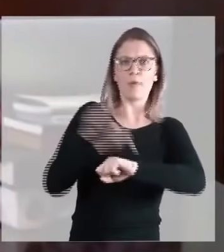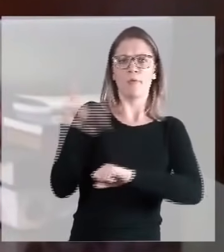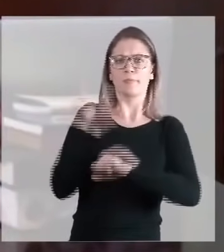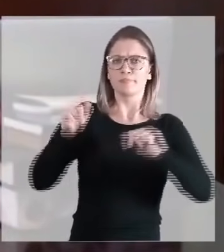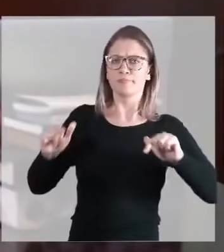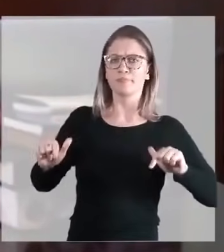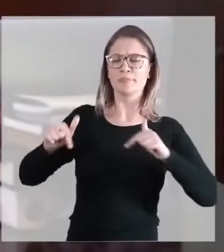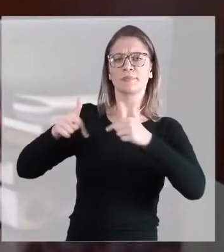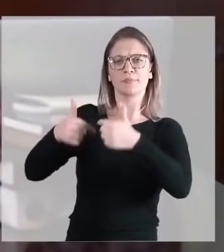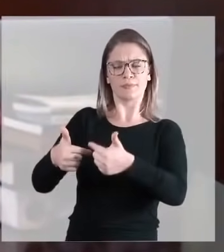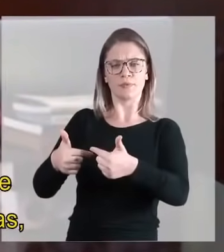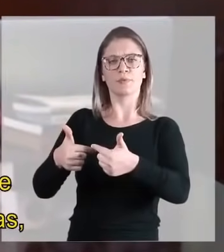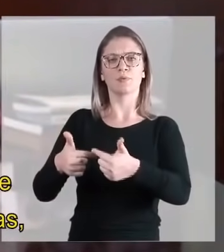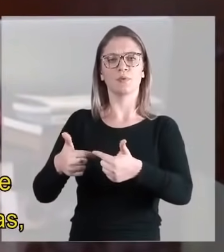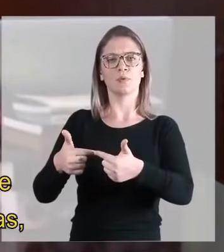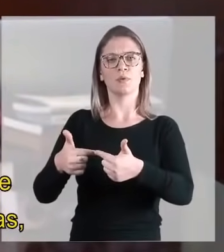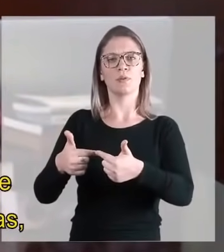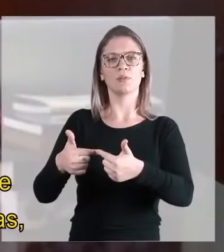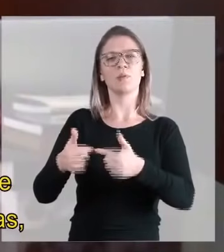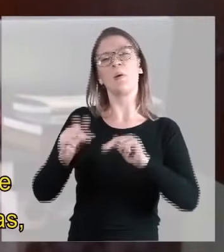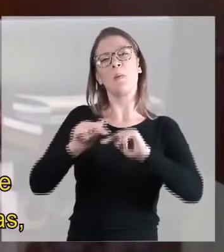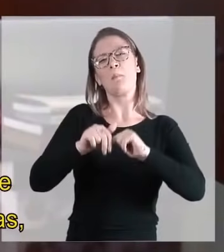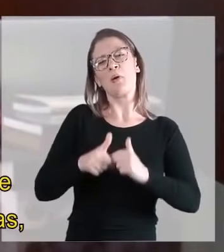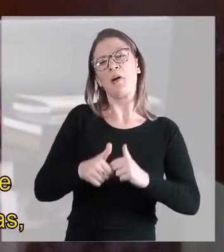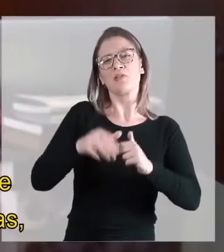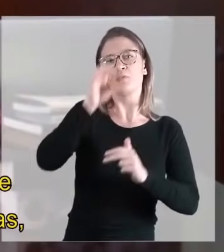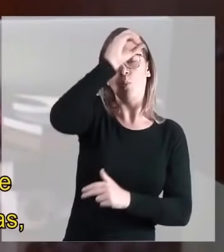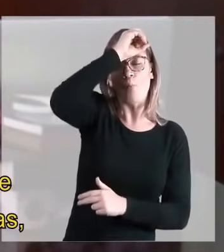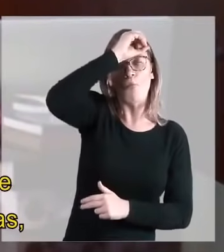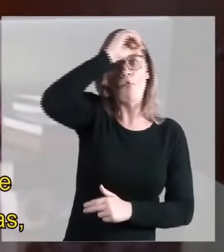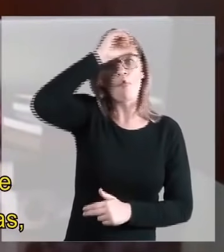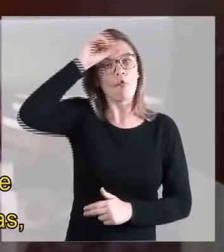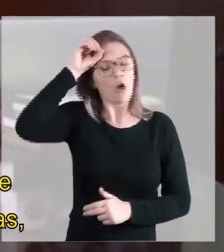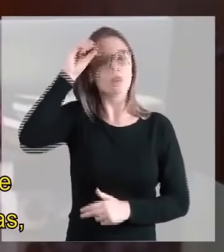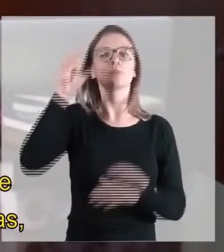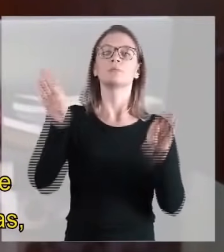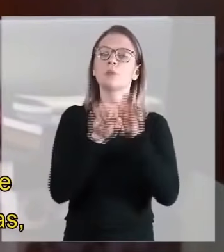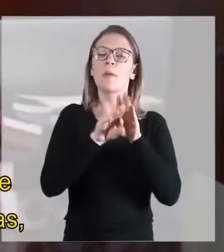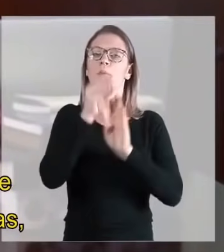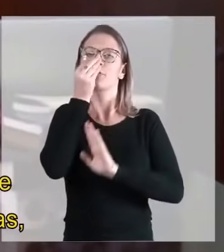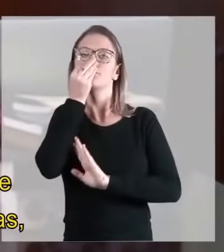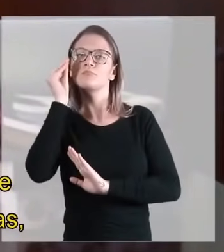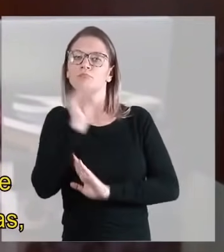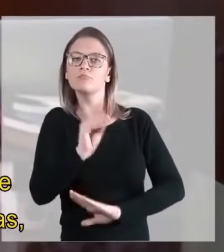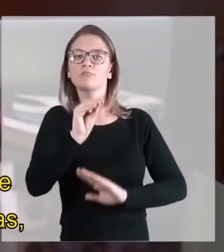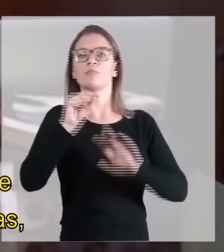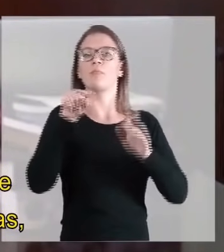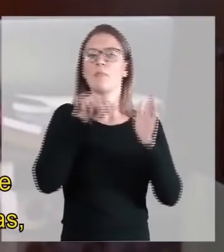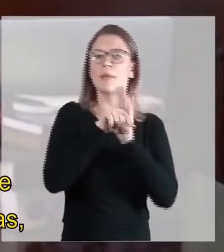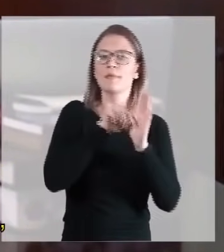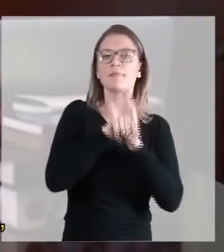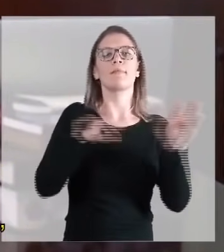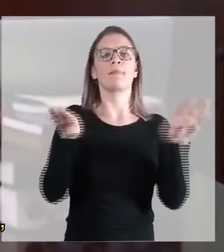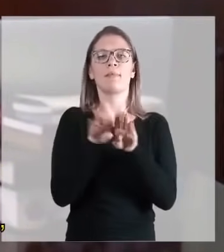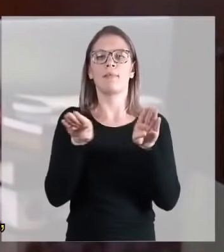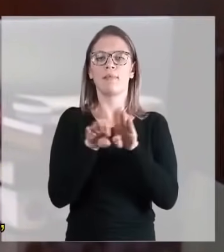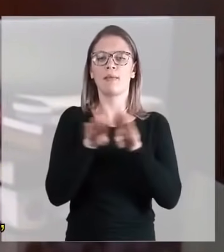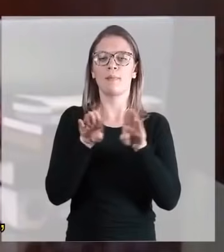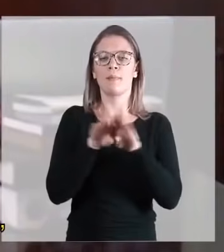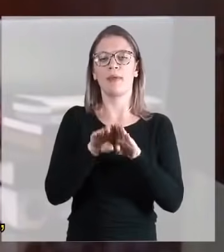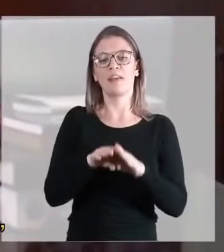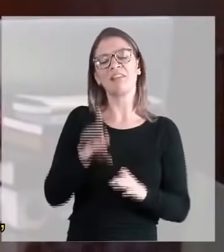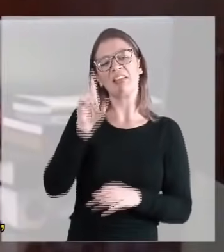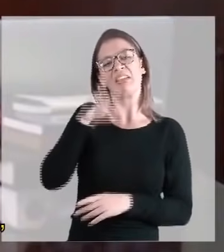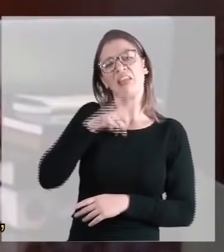pedagogos e professores, apenas por serem ignorantes nesse aspecto, por ignorarem as pesquisas e até às